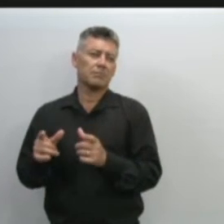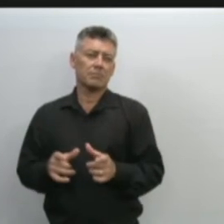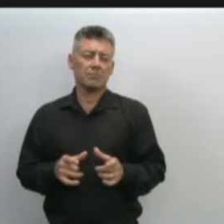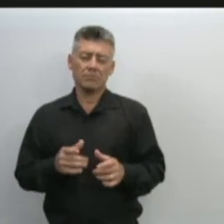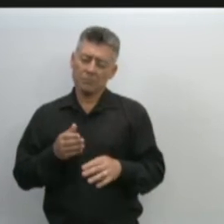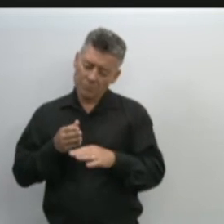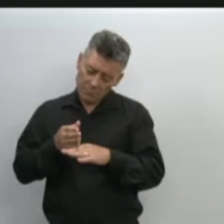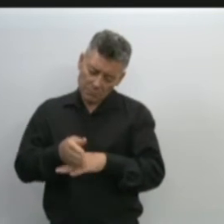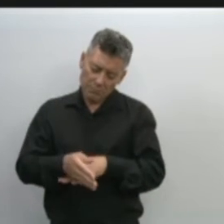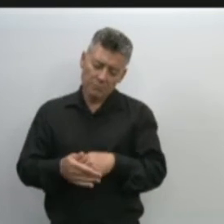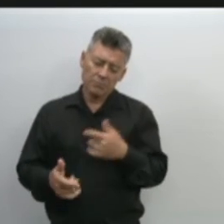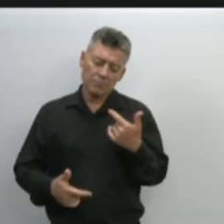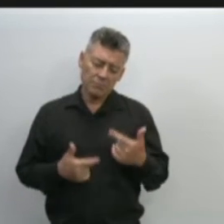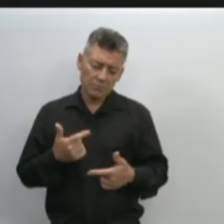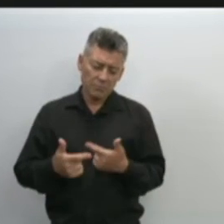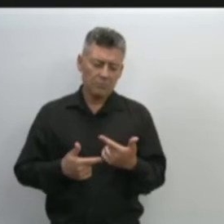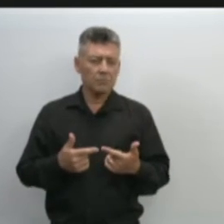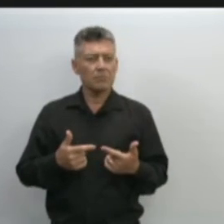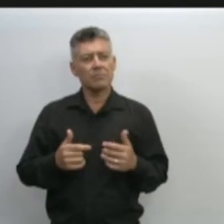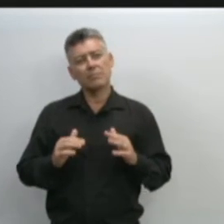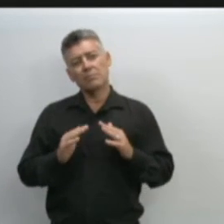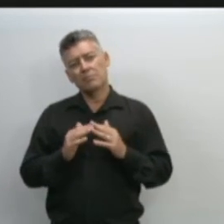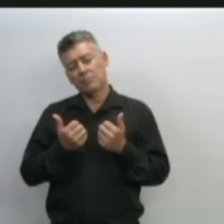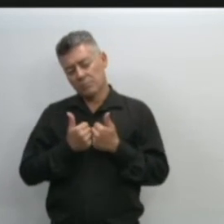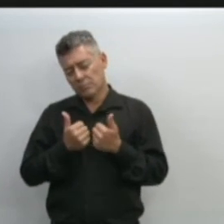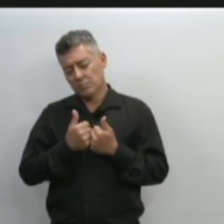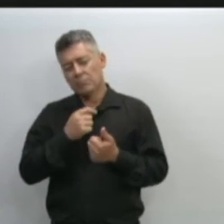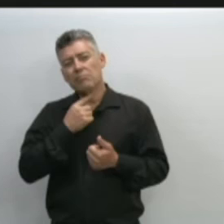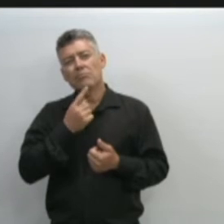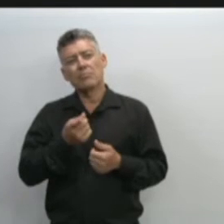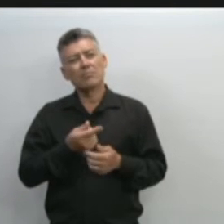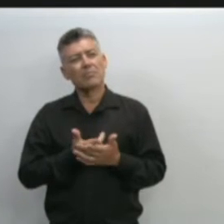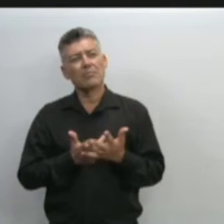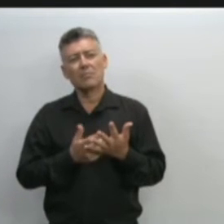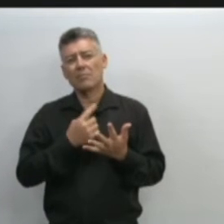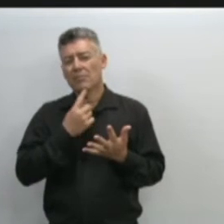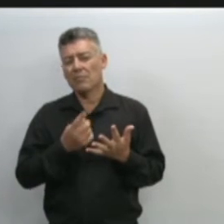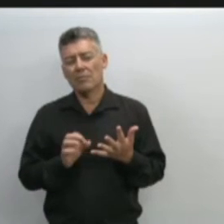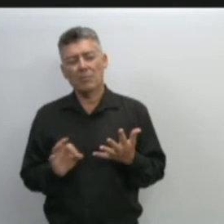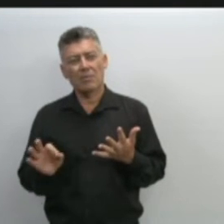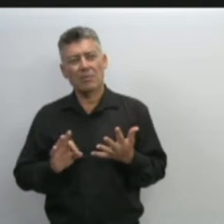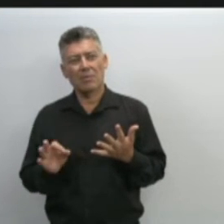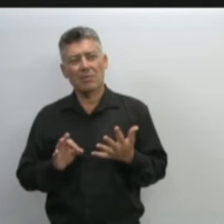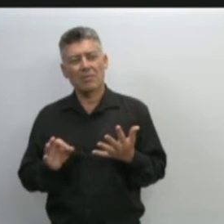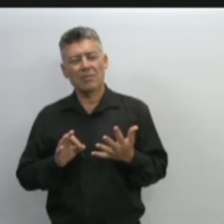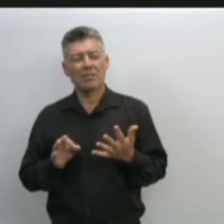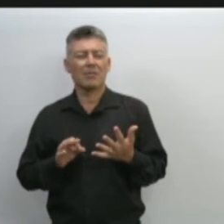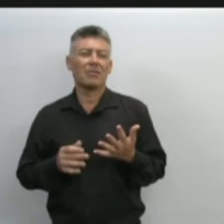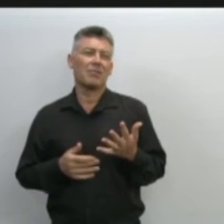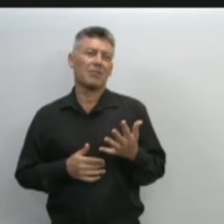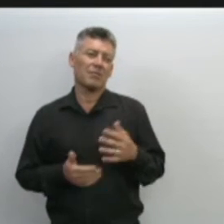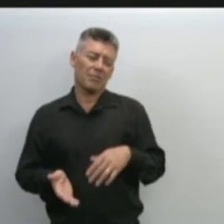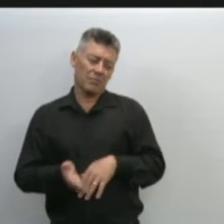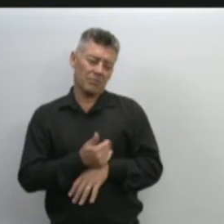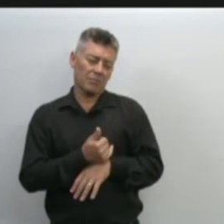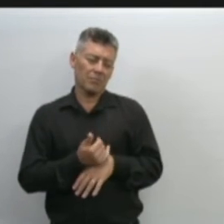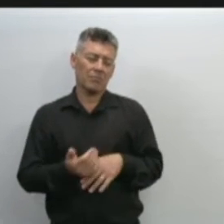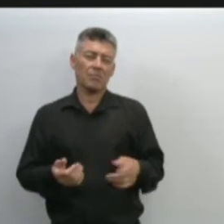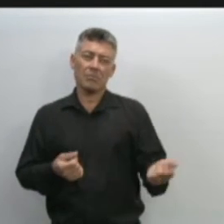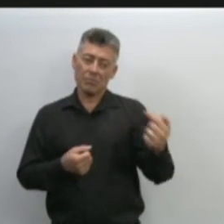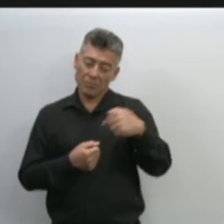ao trabalho, trabalho em casa, que devia ter um transporte de qualidade, né, para que elas pudessem chegar mais cedo em casa, pudessem